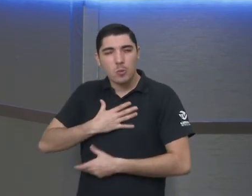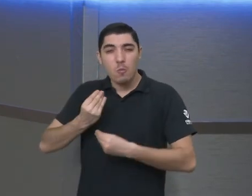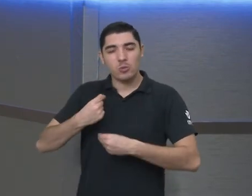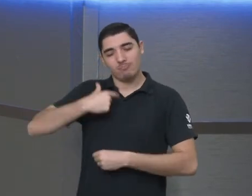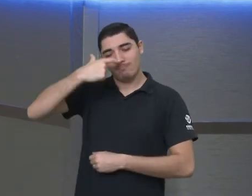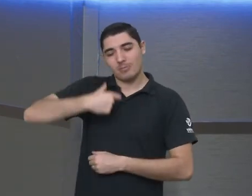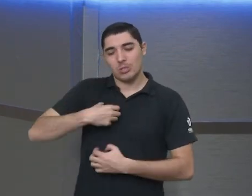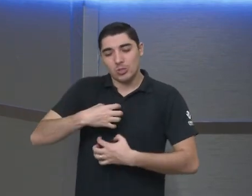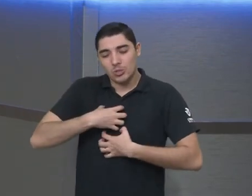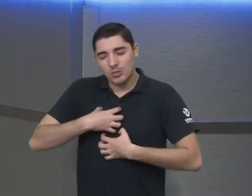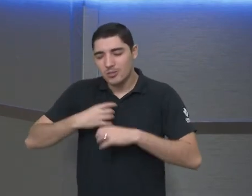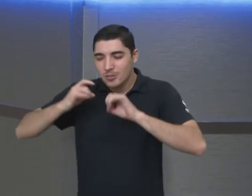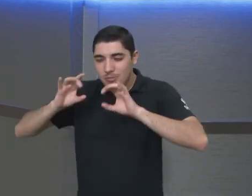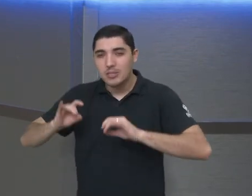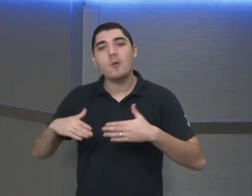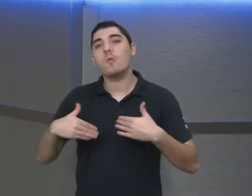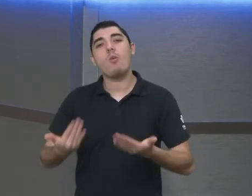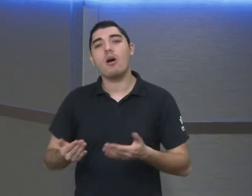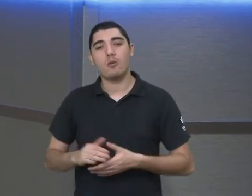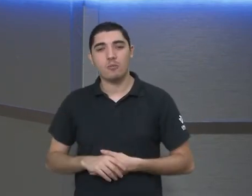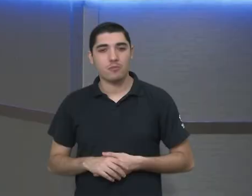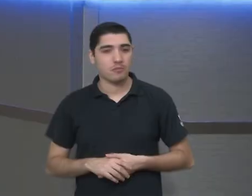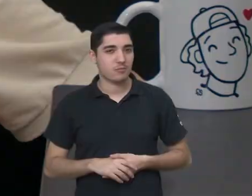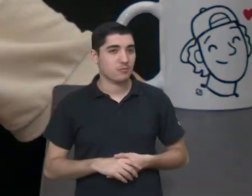correto? Para fazer a galera sentir a emoção de quem não